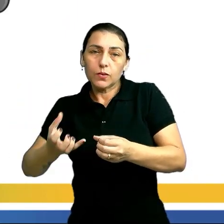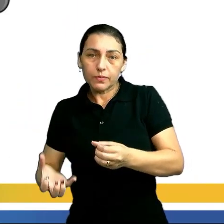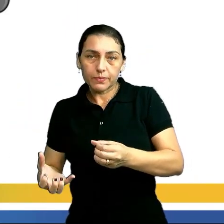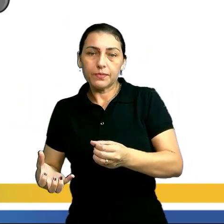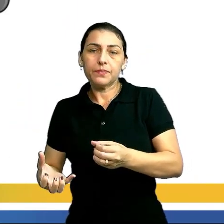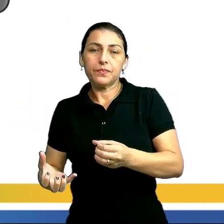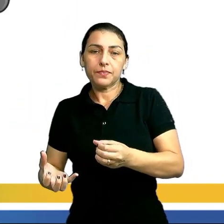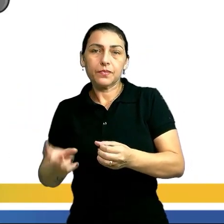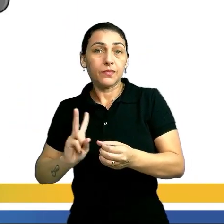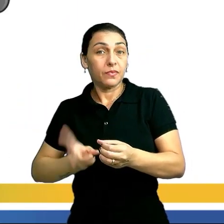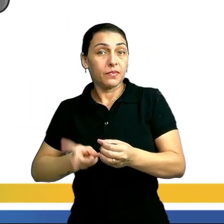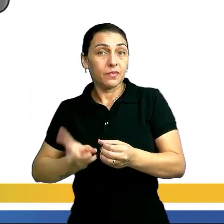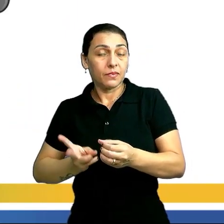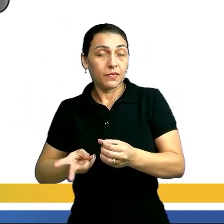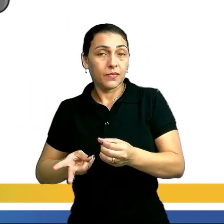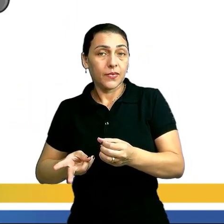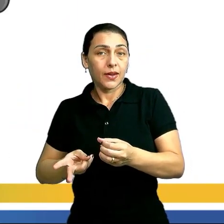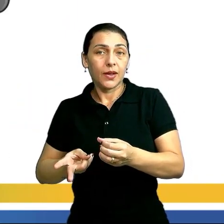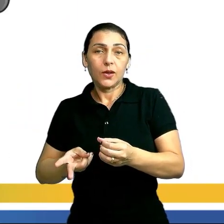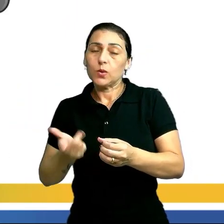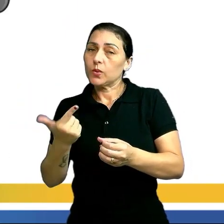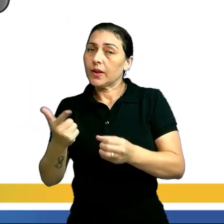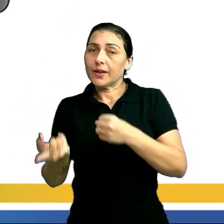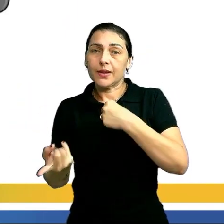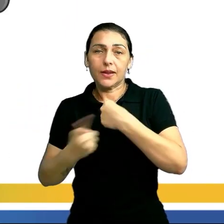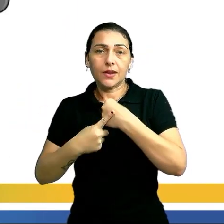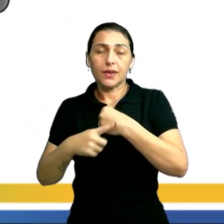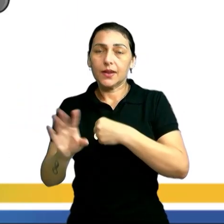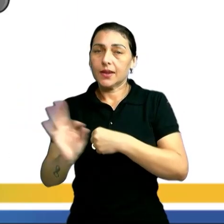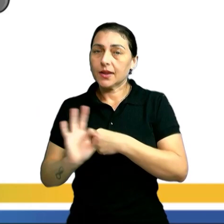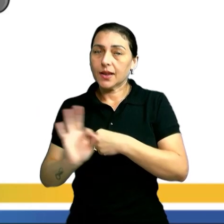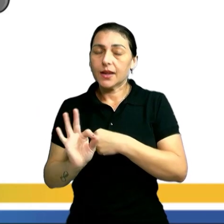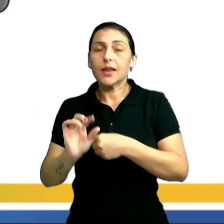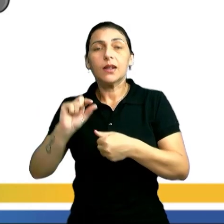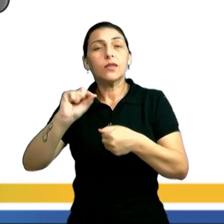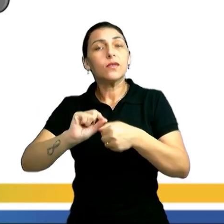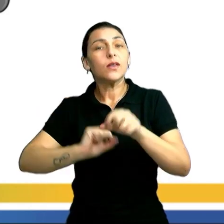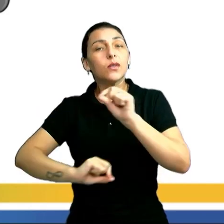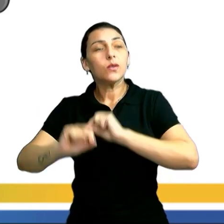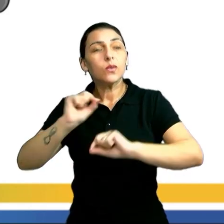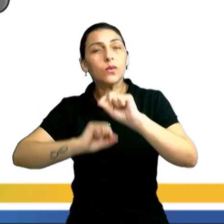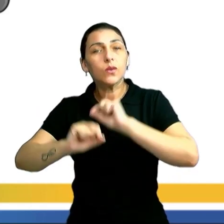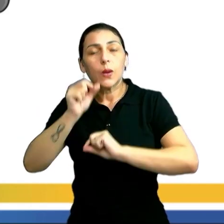assim não estaria contaminado, ele fez